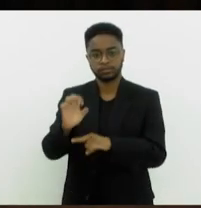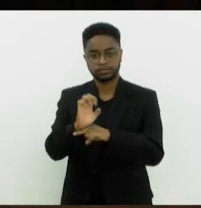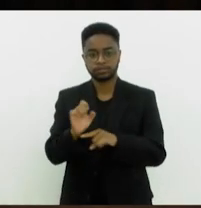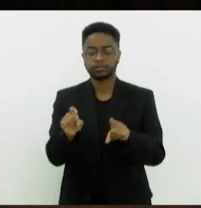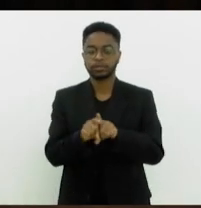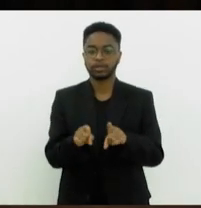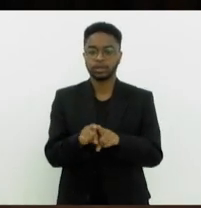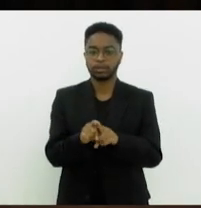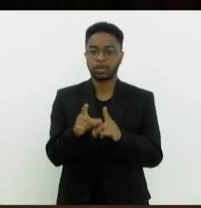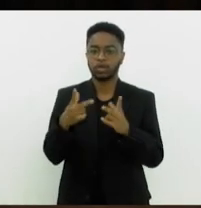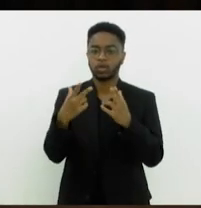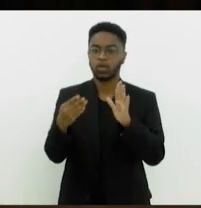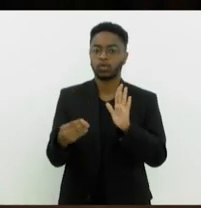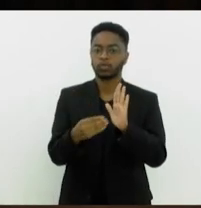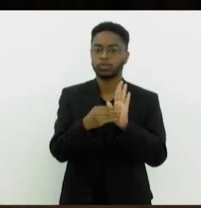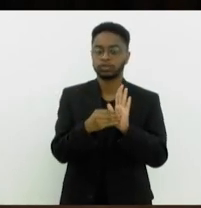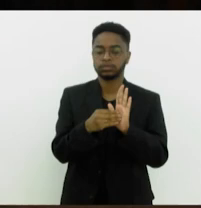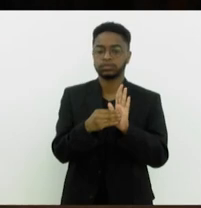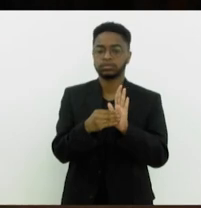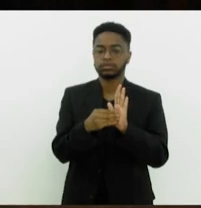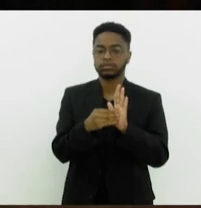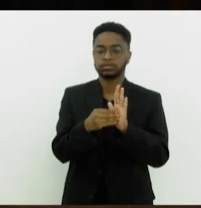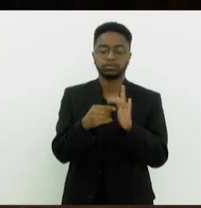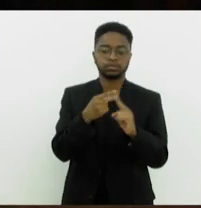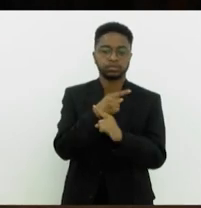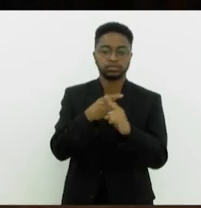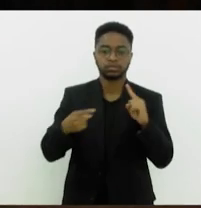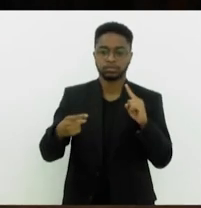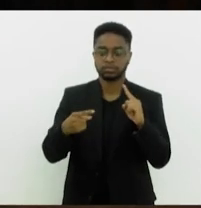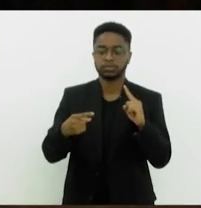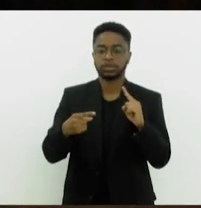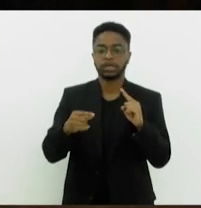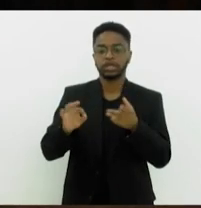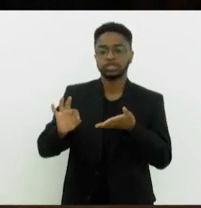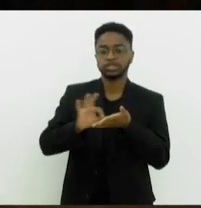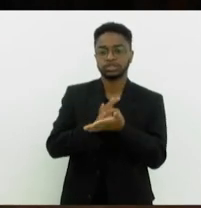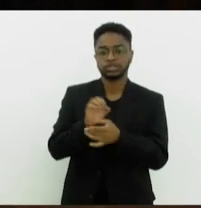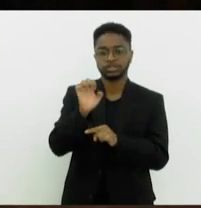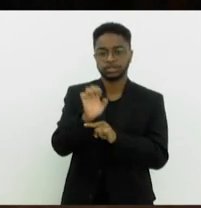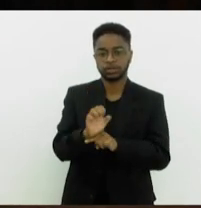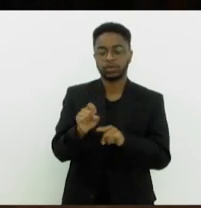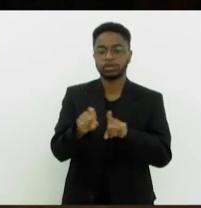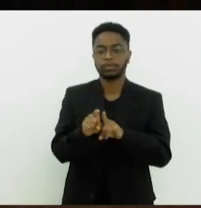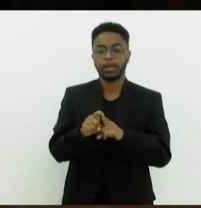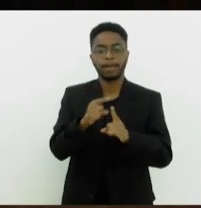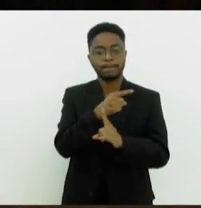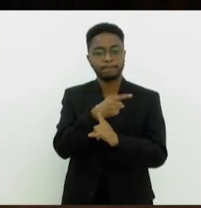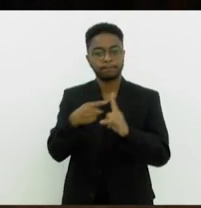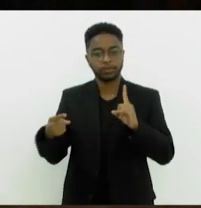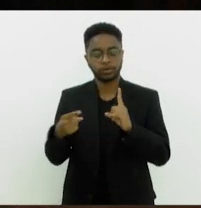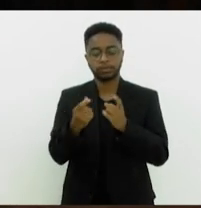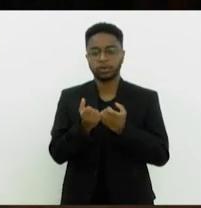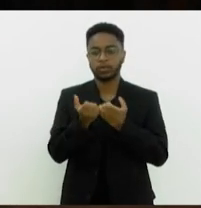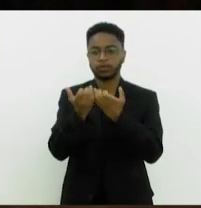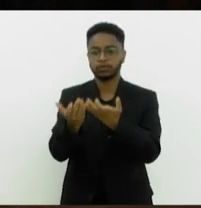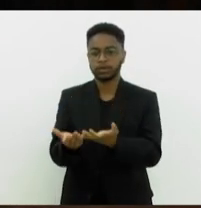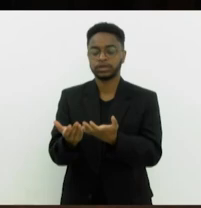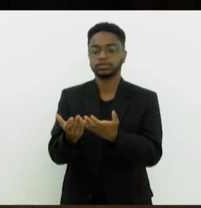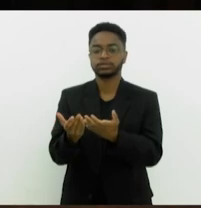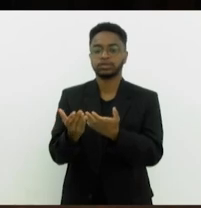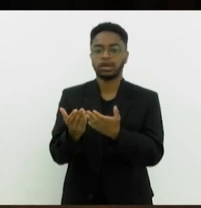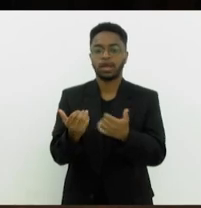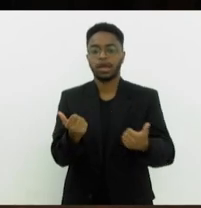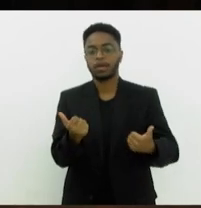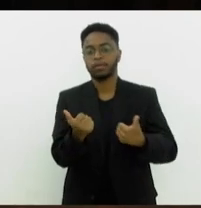como prever o cancelamento da sua inscrição estadual e vedar a concessão de